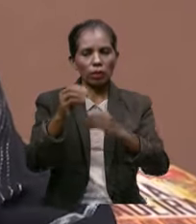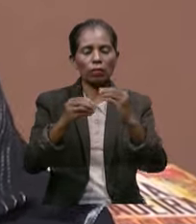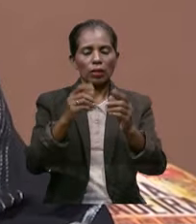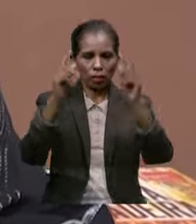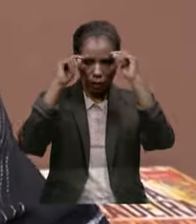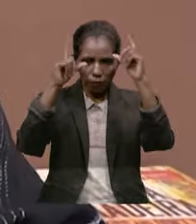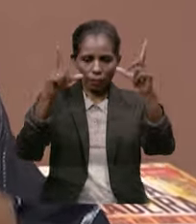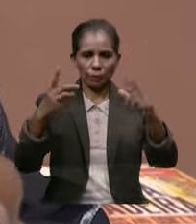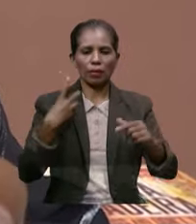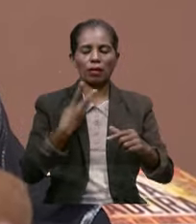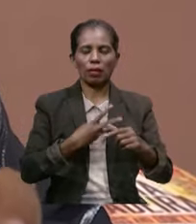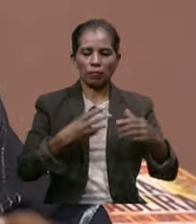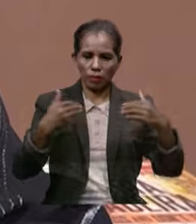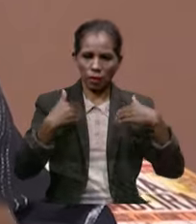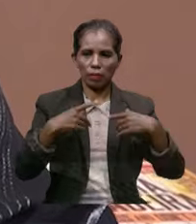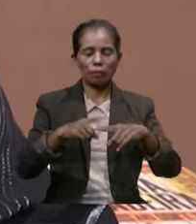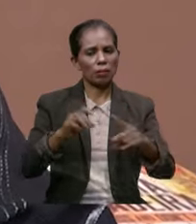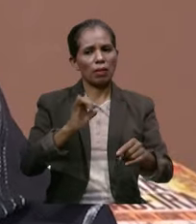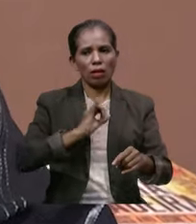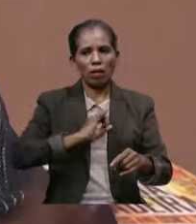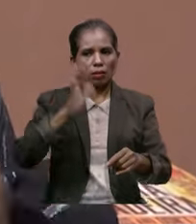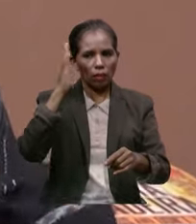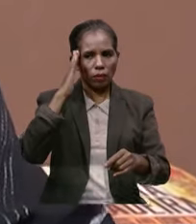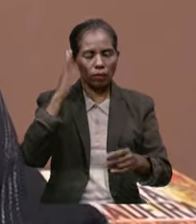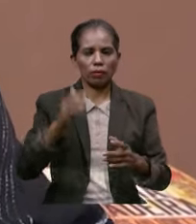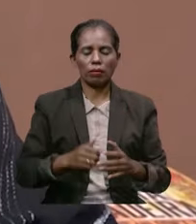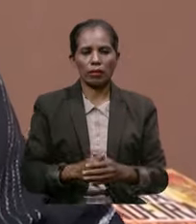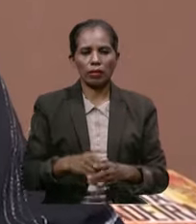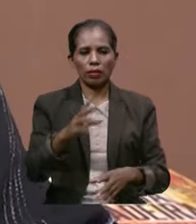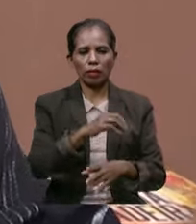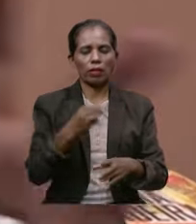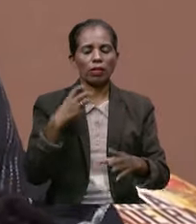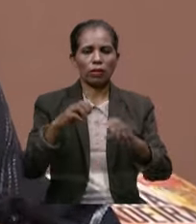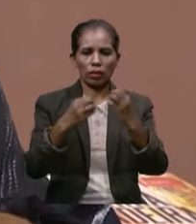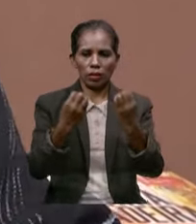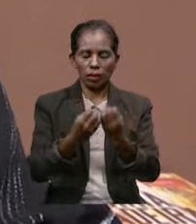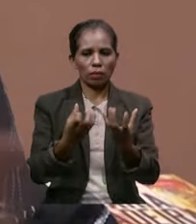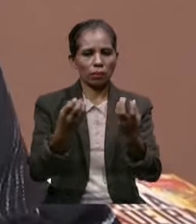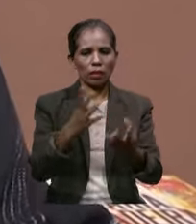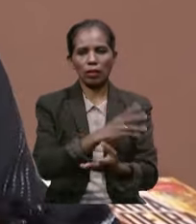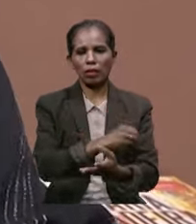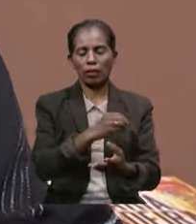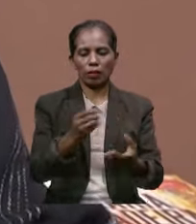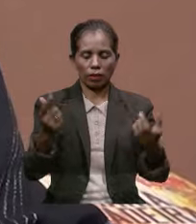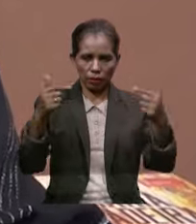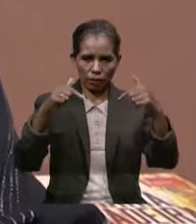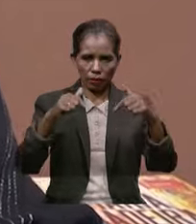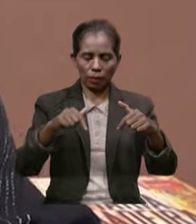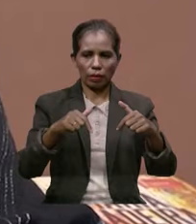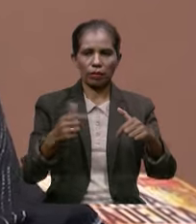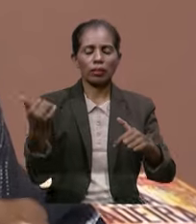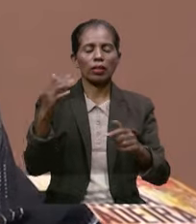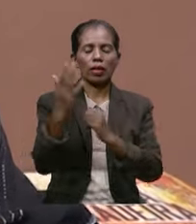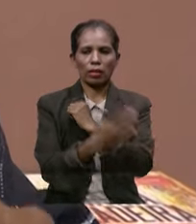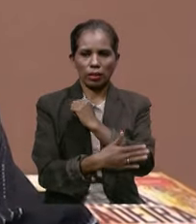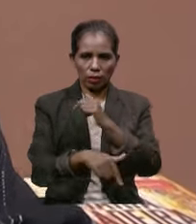realismo mozia mai be hawa noin organizadori sira artista sira be mai mai hoto para represent sira nia nação